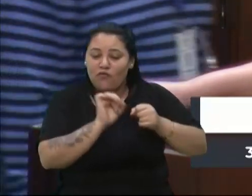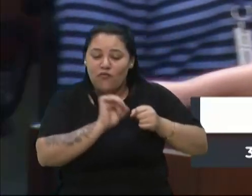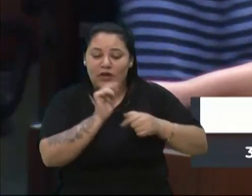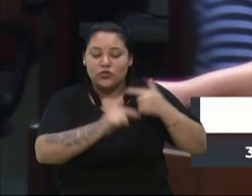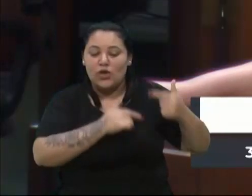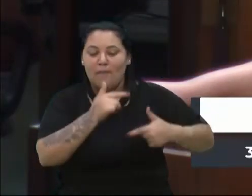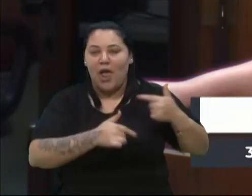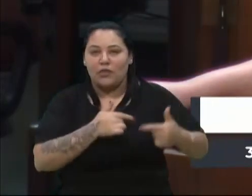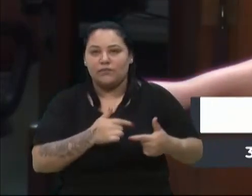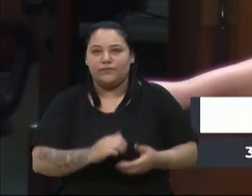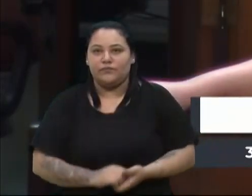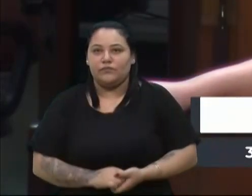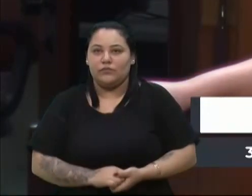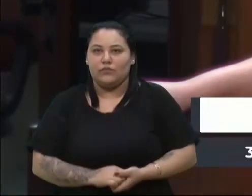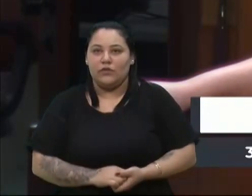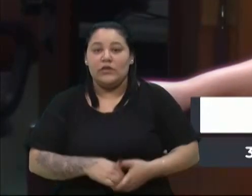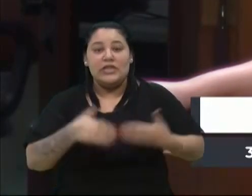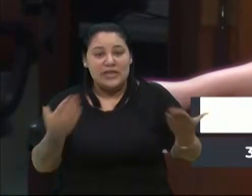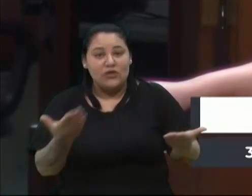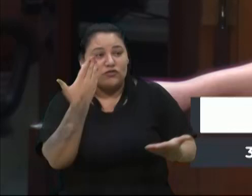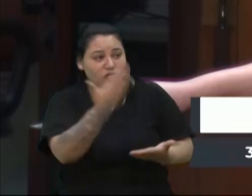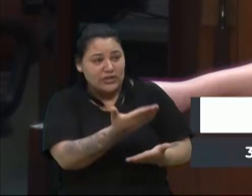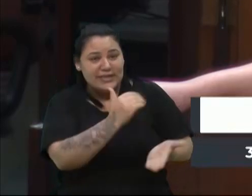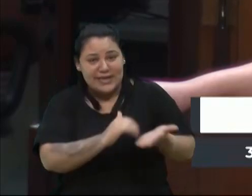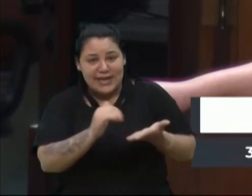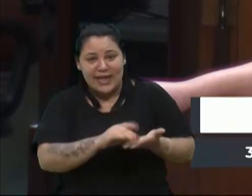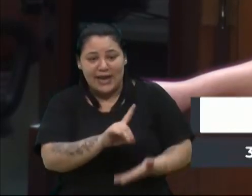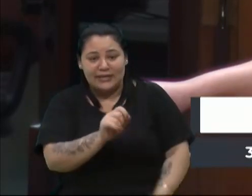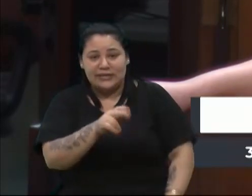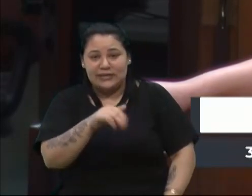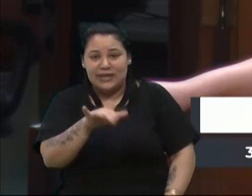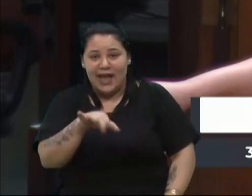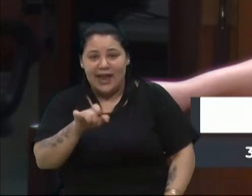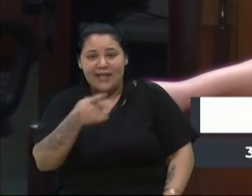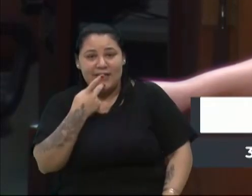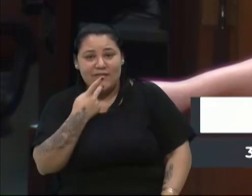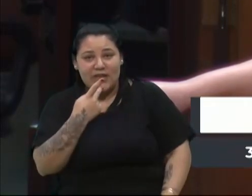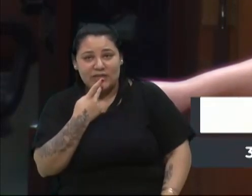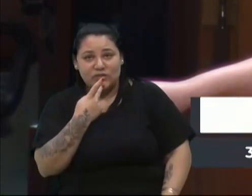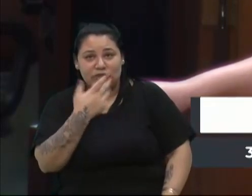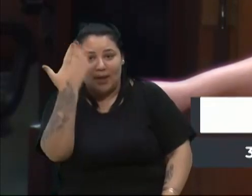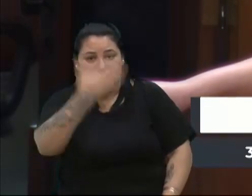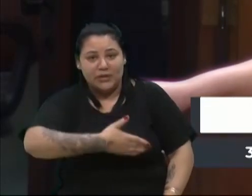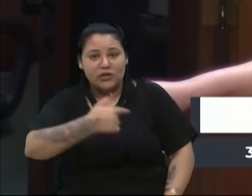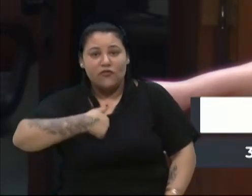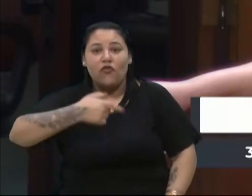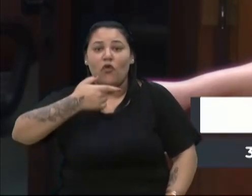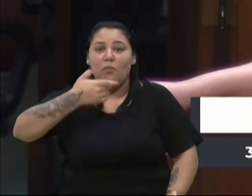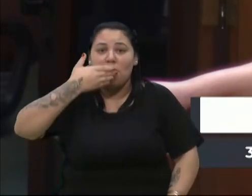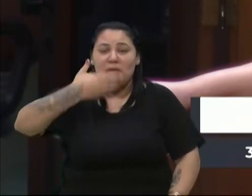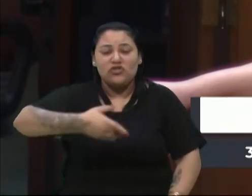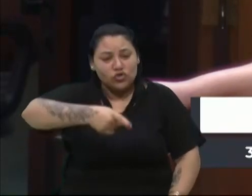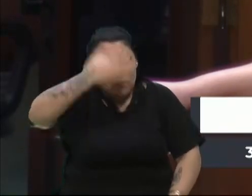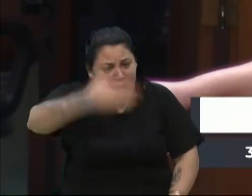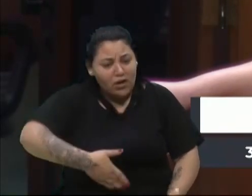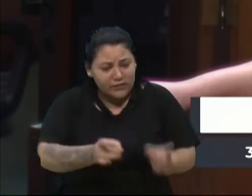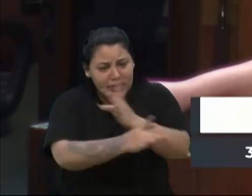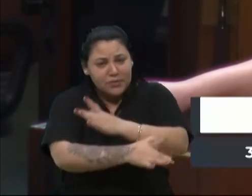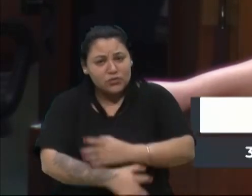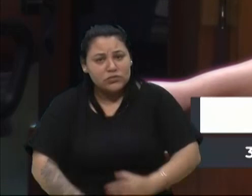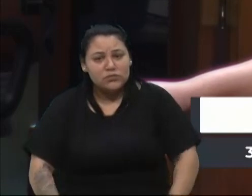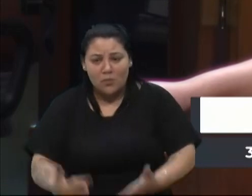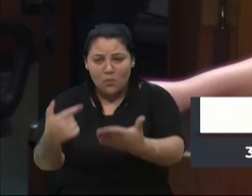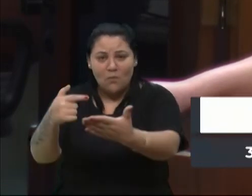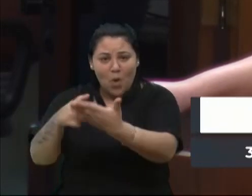CPI. Então, se a senhora afirma que o relatório está pronto, eu peço que a senhora prove que o relatório está pronto.